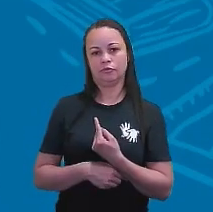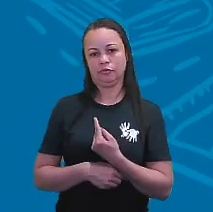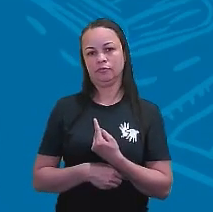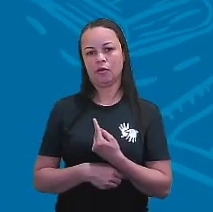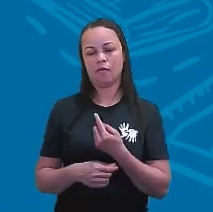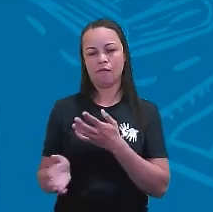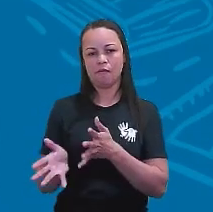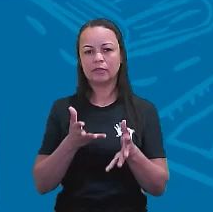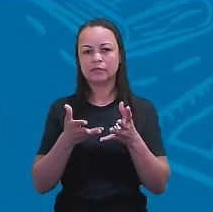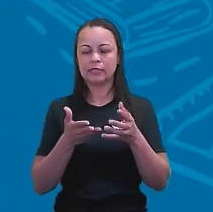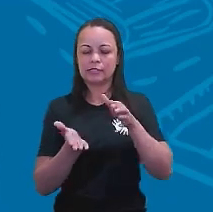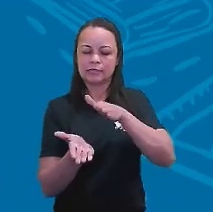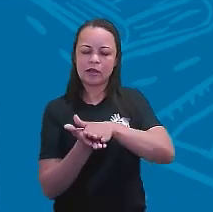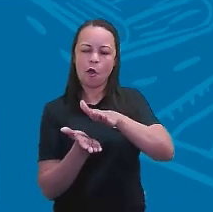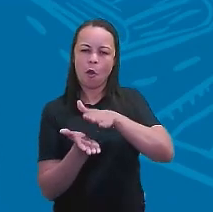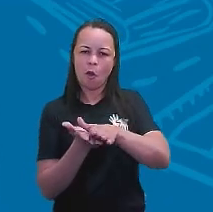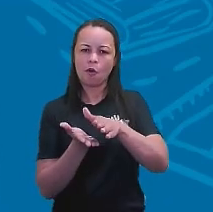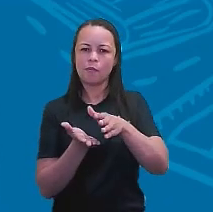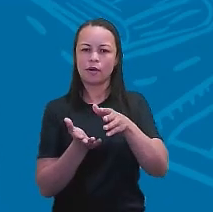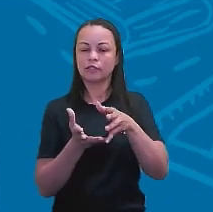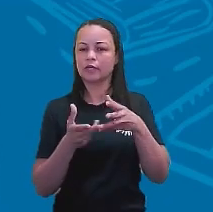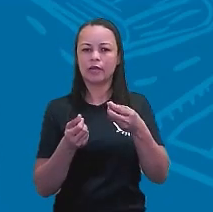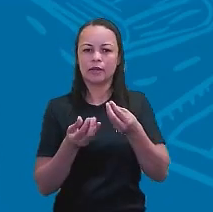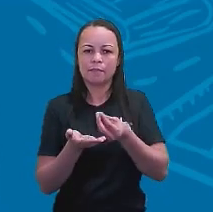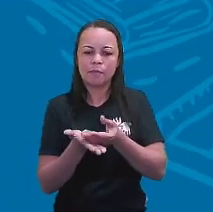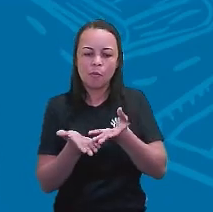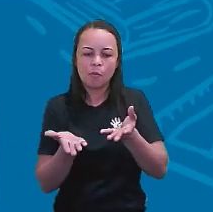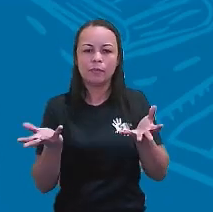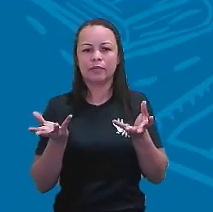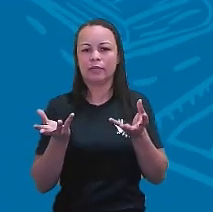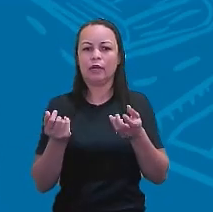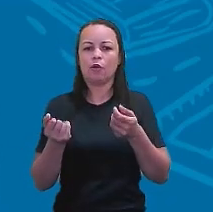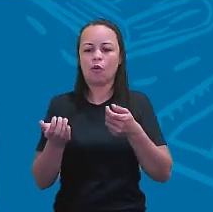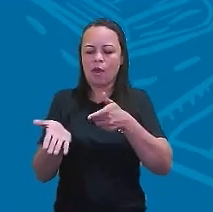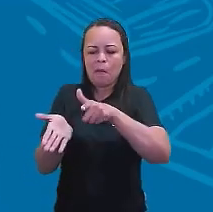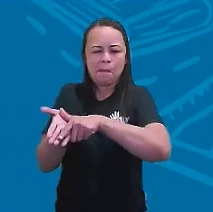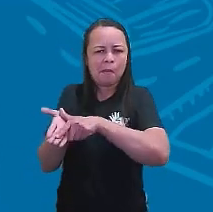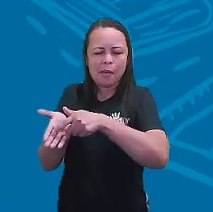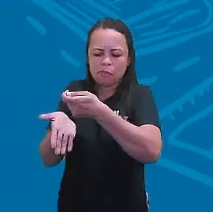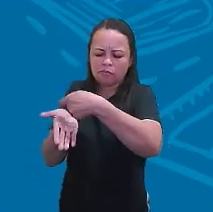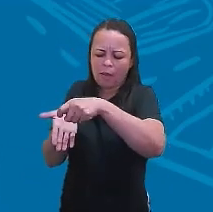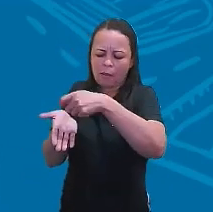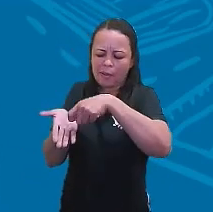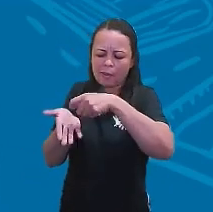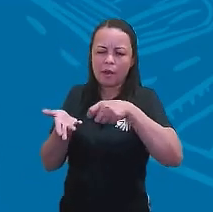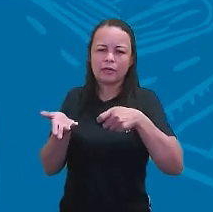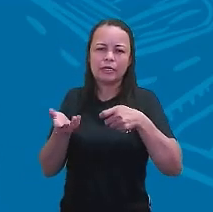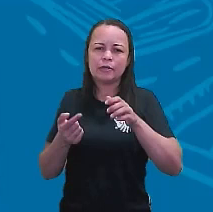publica. Então é colocar tudo isso no papel e deixar aí para as